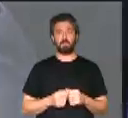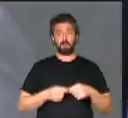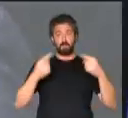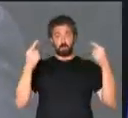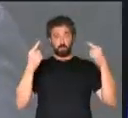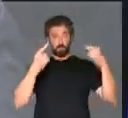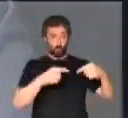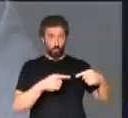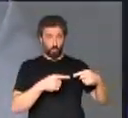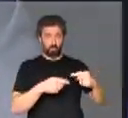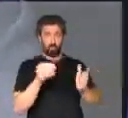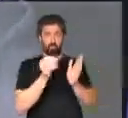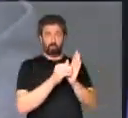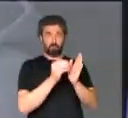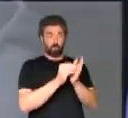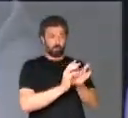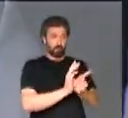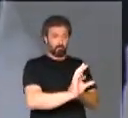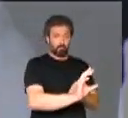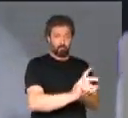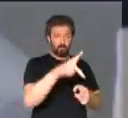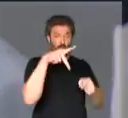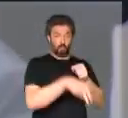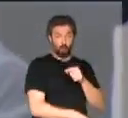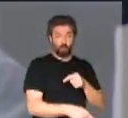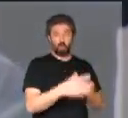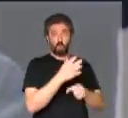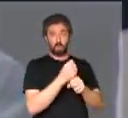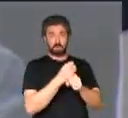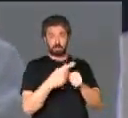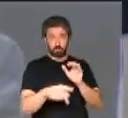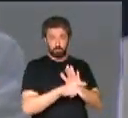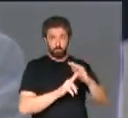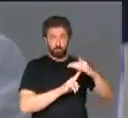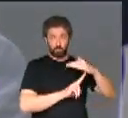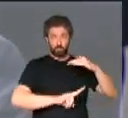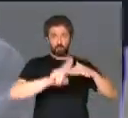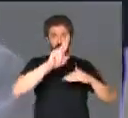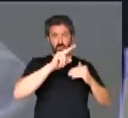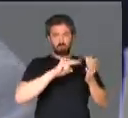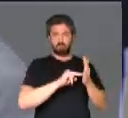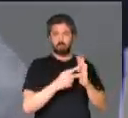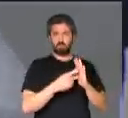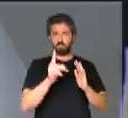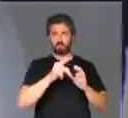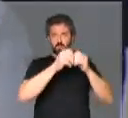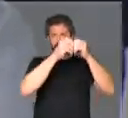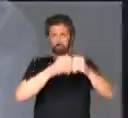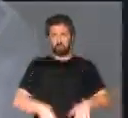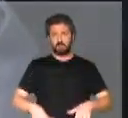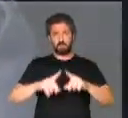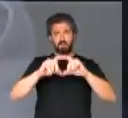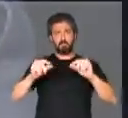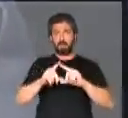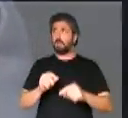contra a falta de investimento, o corte de investimento nas universidades, não significa